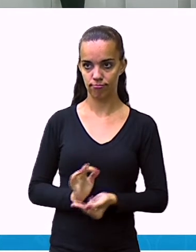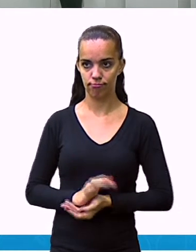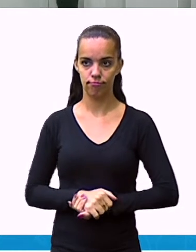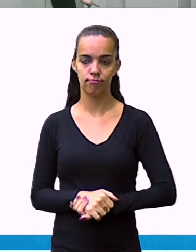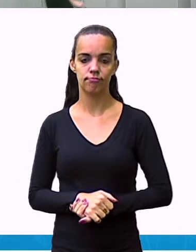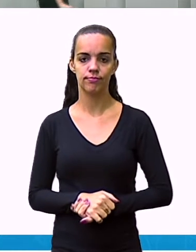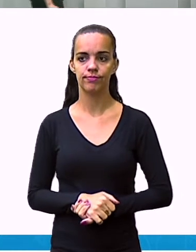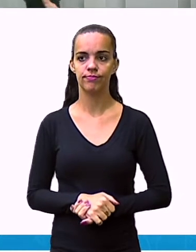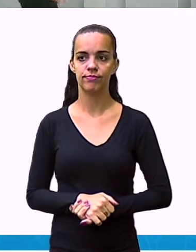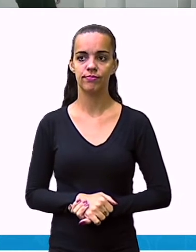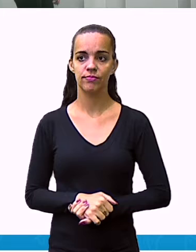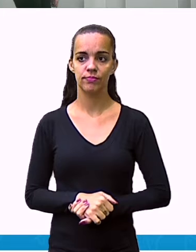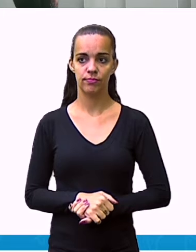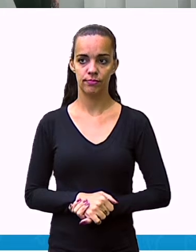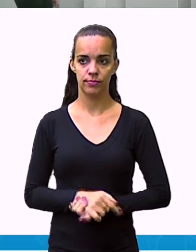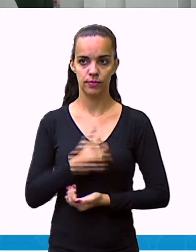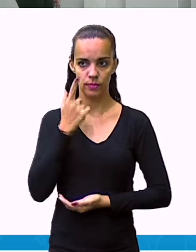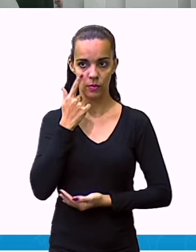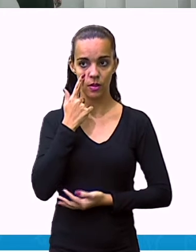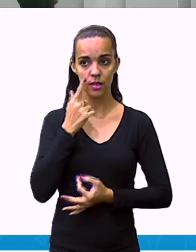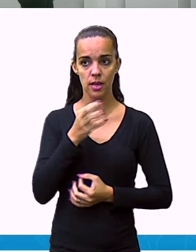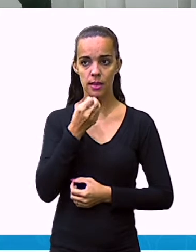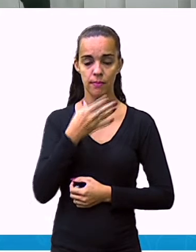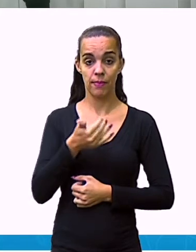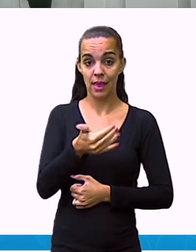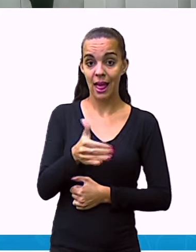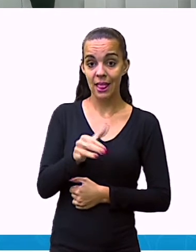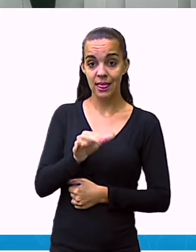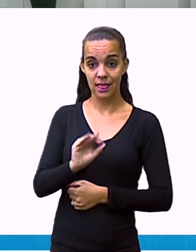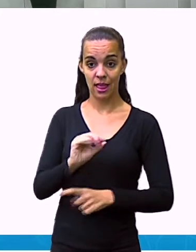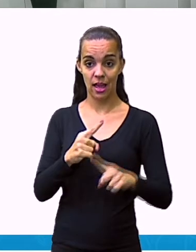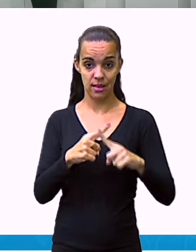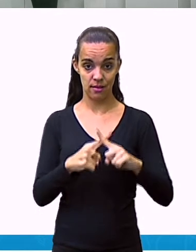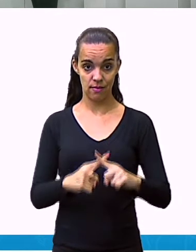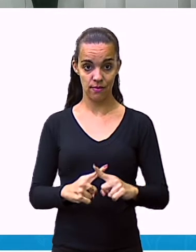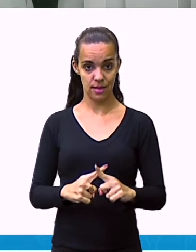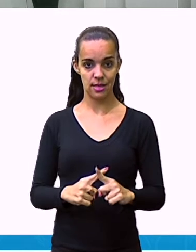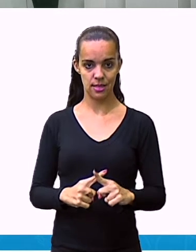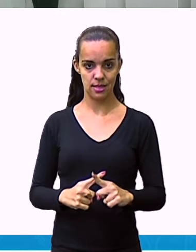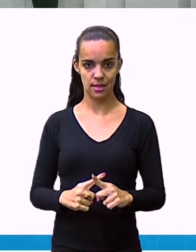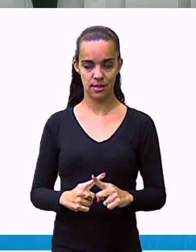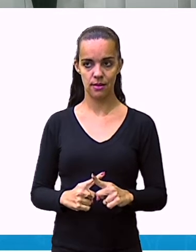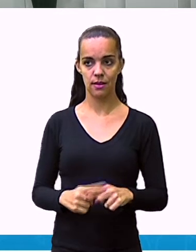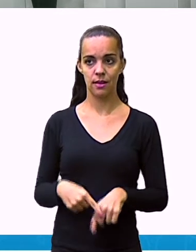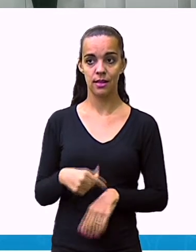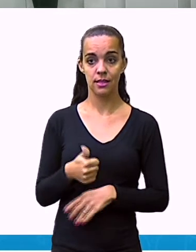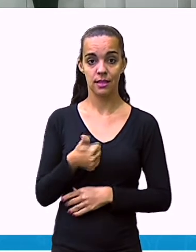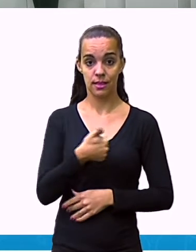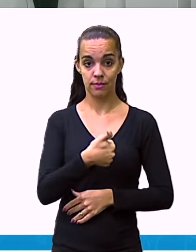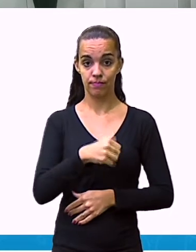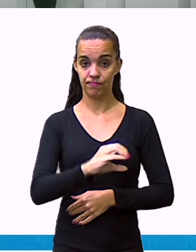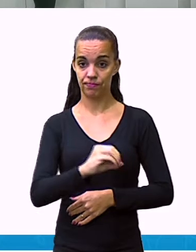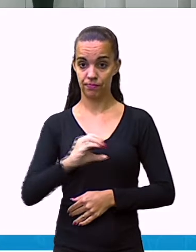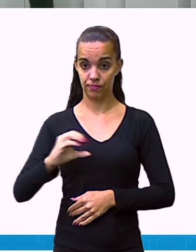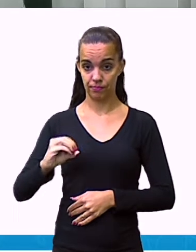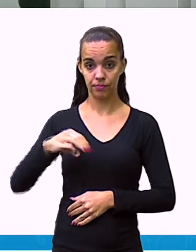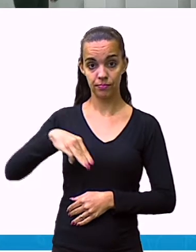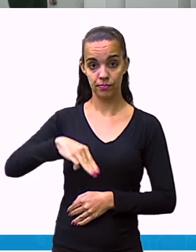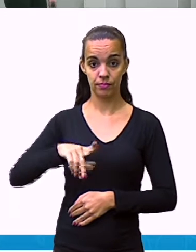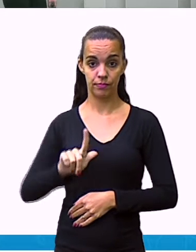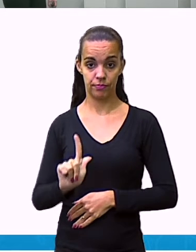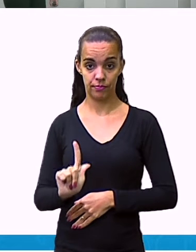estava em ordem Então olha Ben 10 vezes a 100